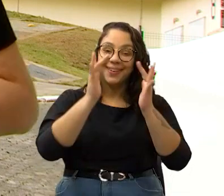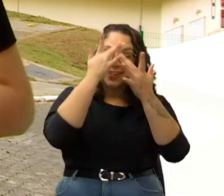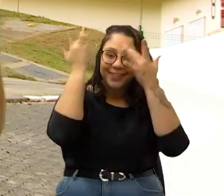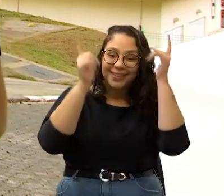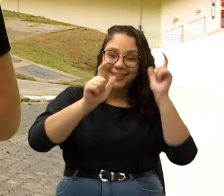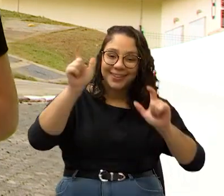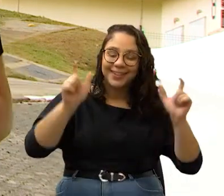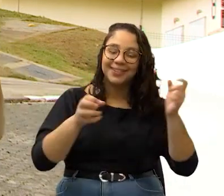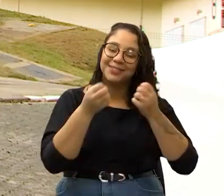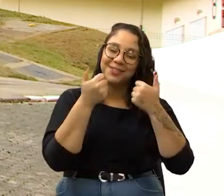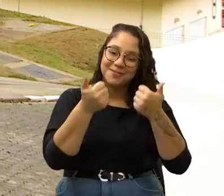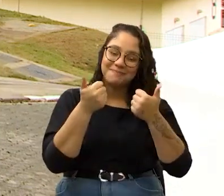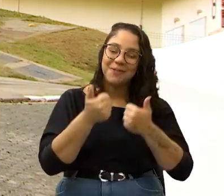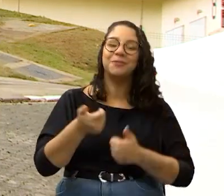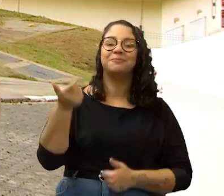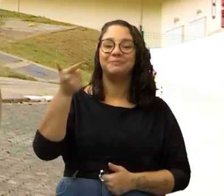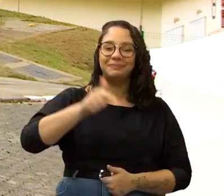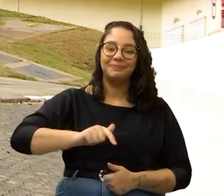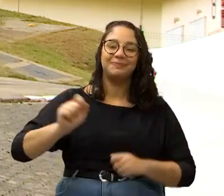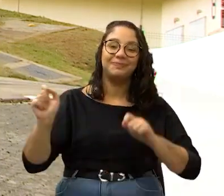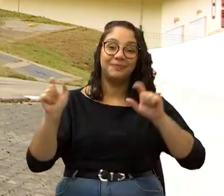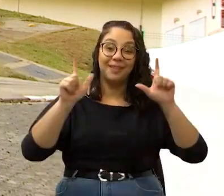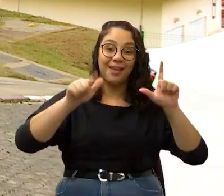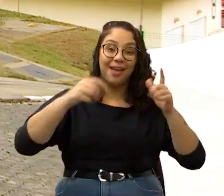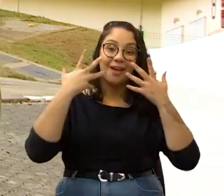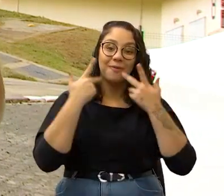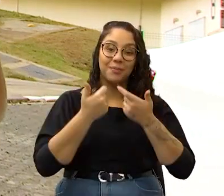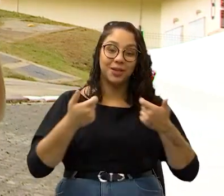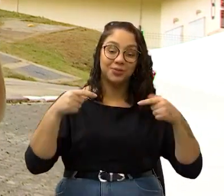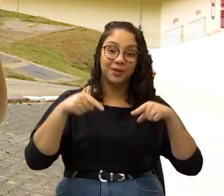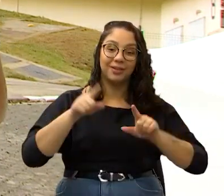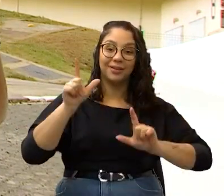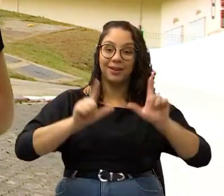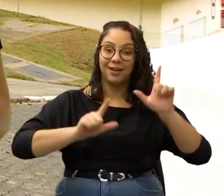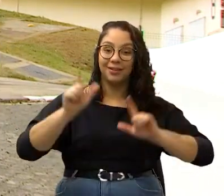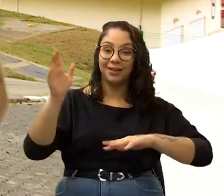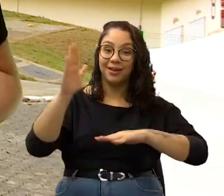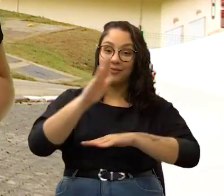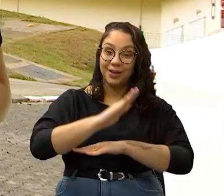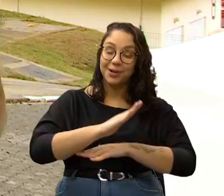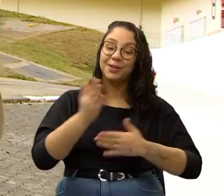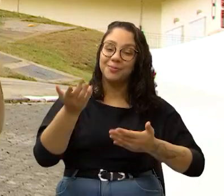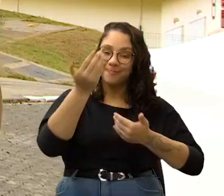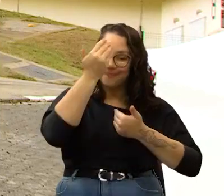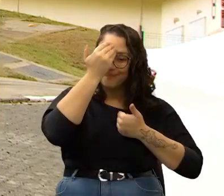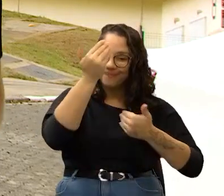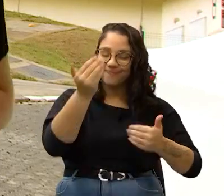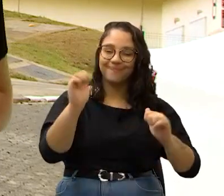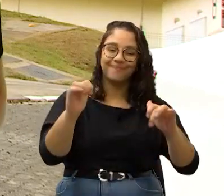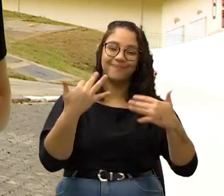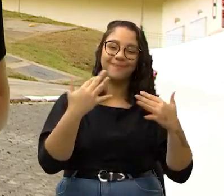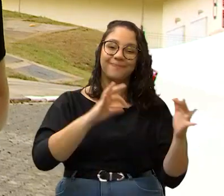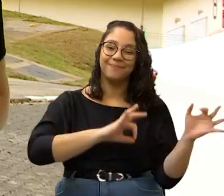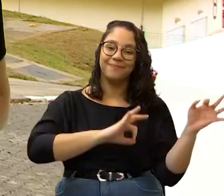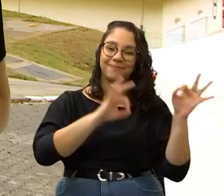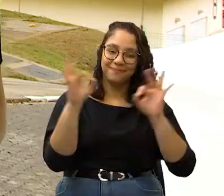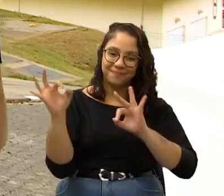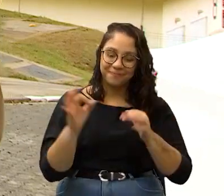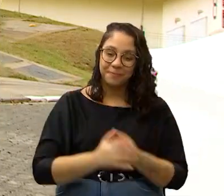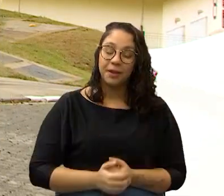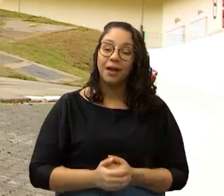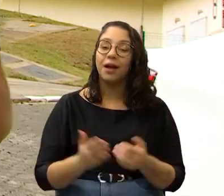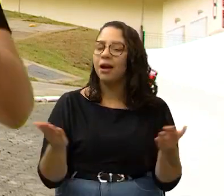Oi, gente, tudo bom? Mais um É o Bicho no ar aqui na TV Câmara Campinas. De já eu agradeço a sua